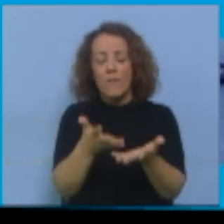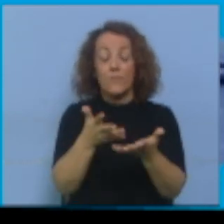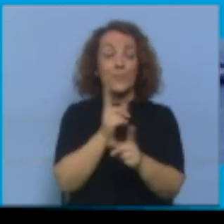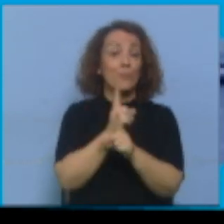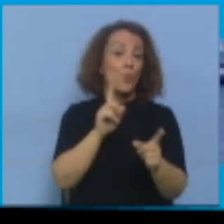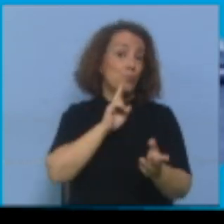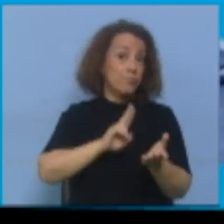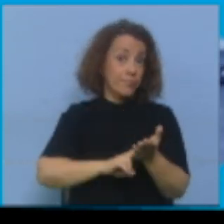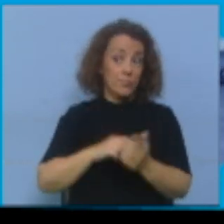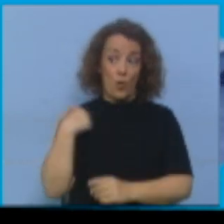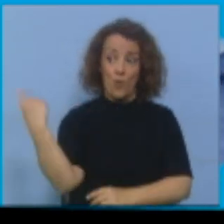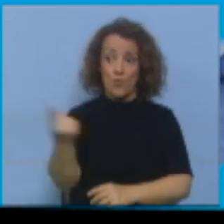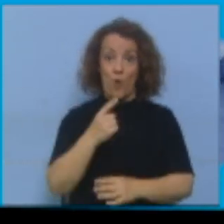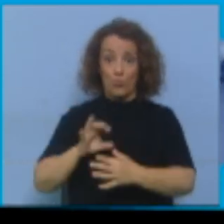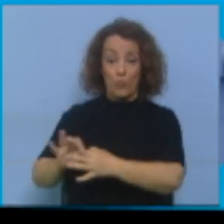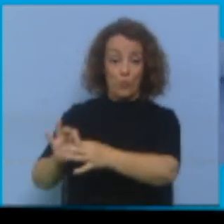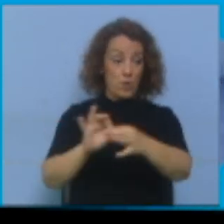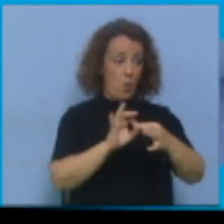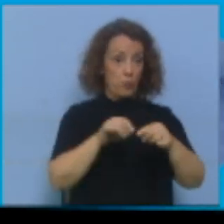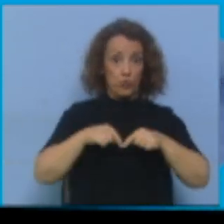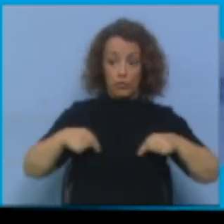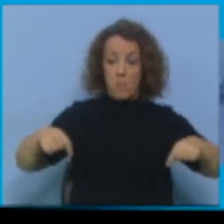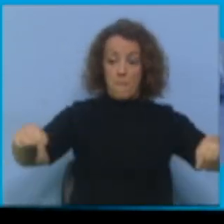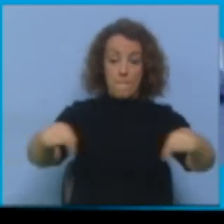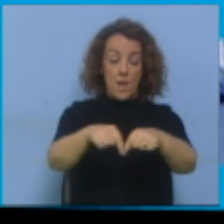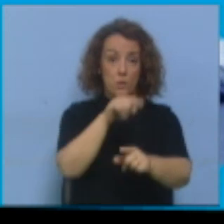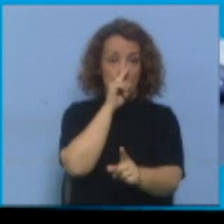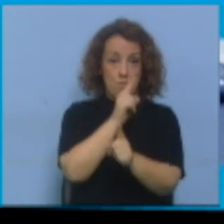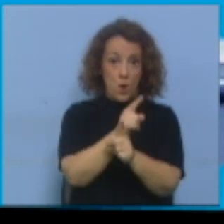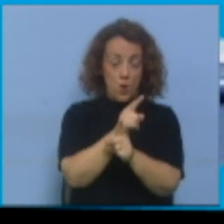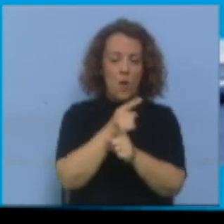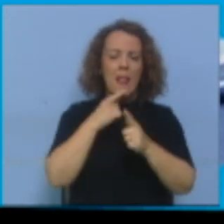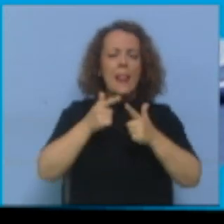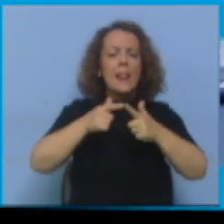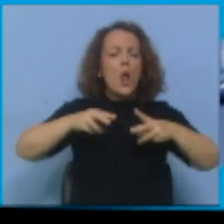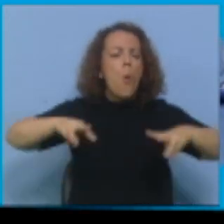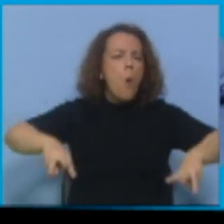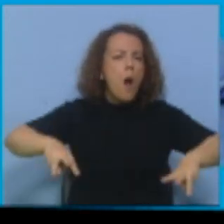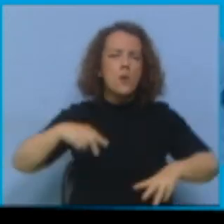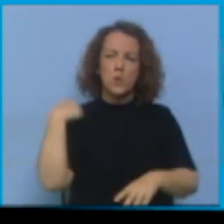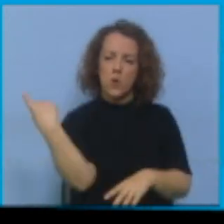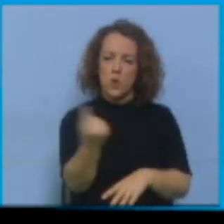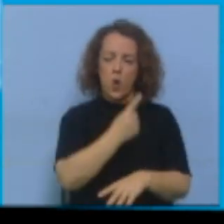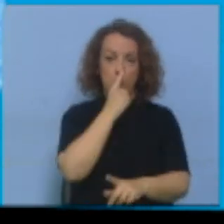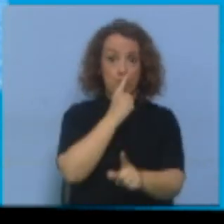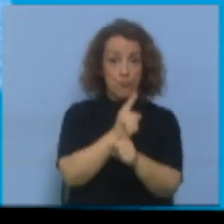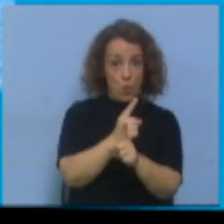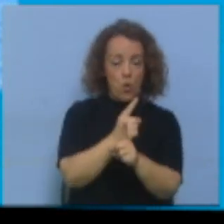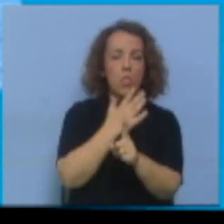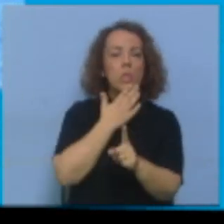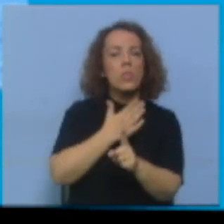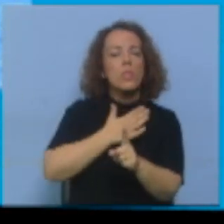em que nós nos unimos no mesmo espaço, na medida em que temos a mesma linguagem, isso dá um sentimento de suporte,